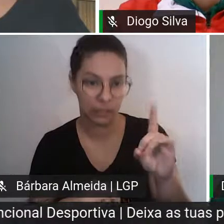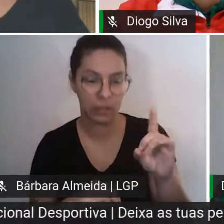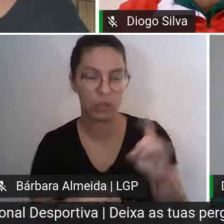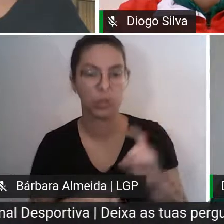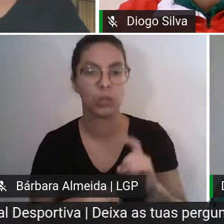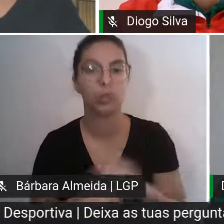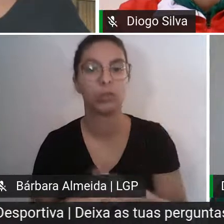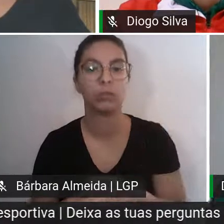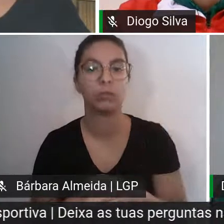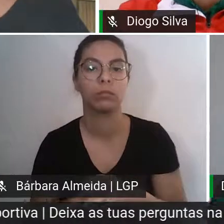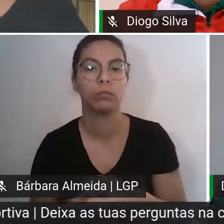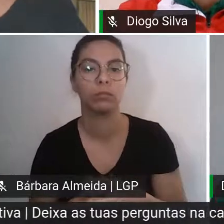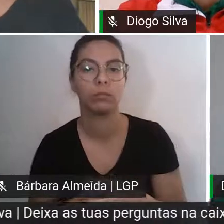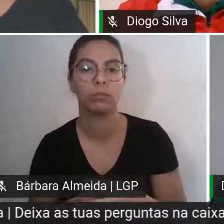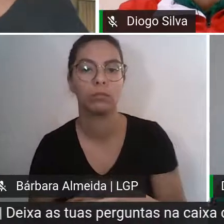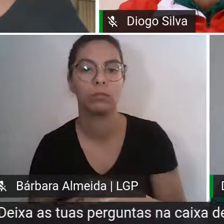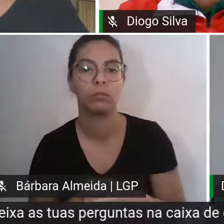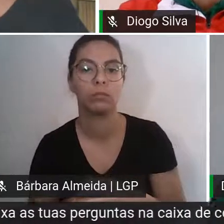Bulgária.